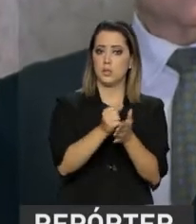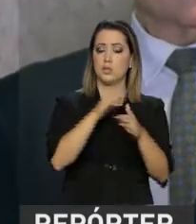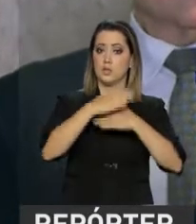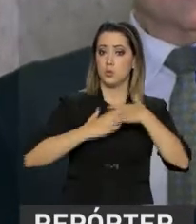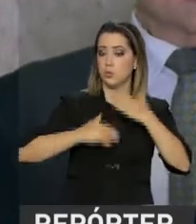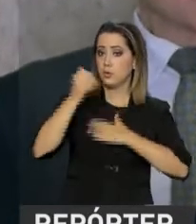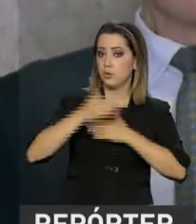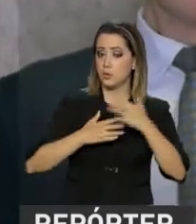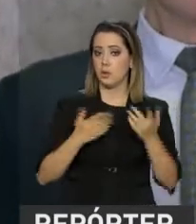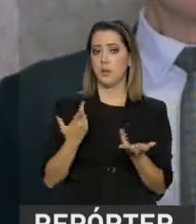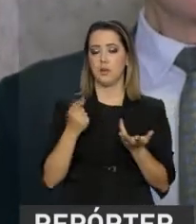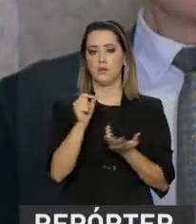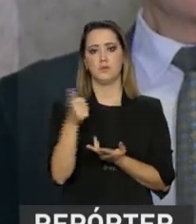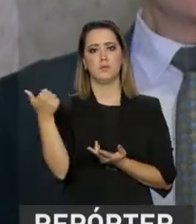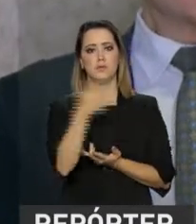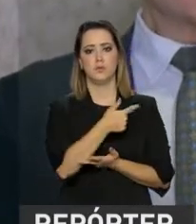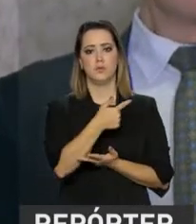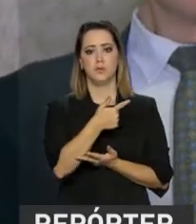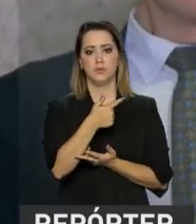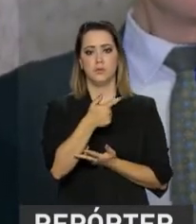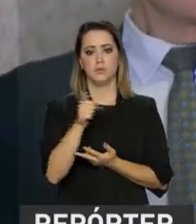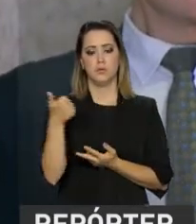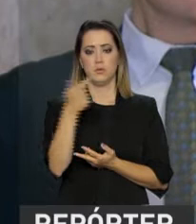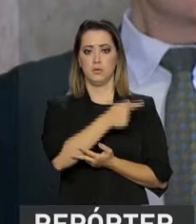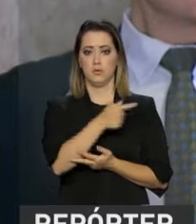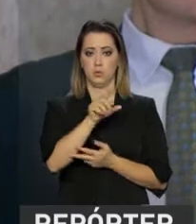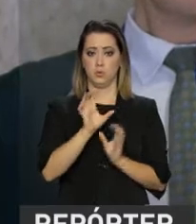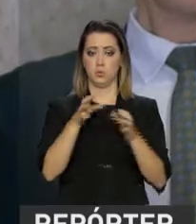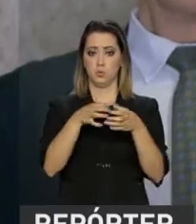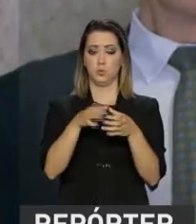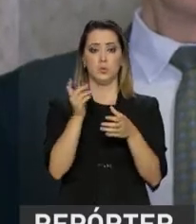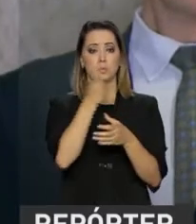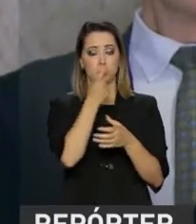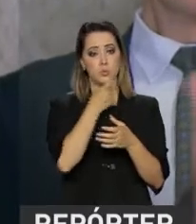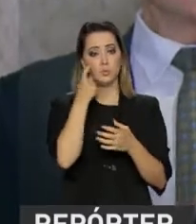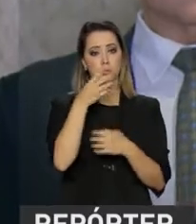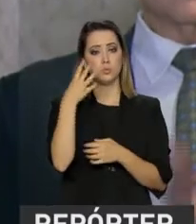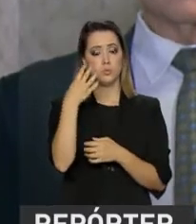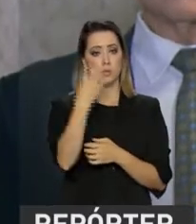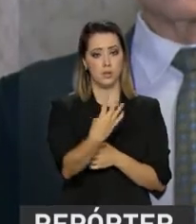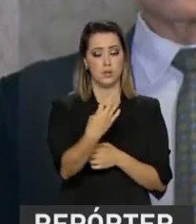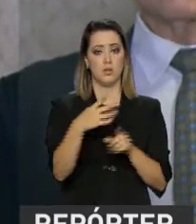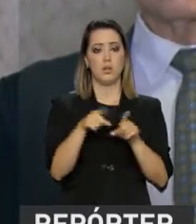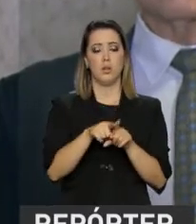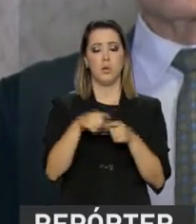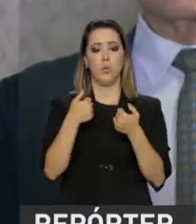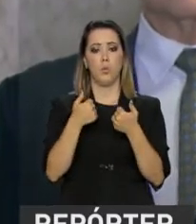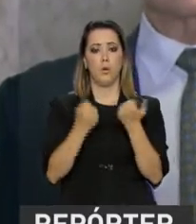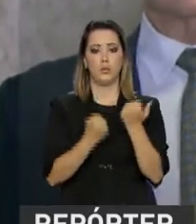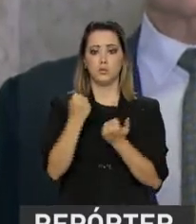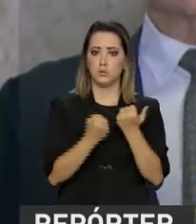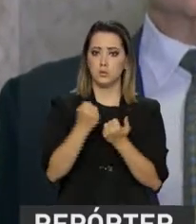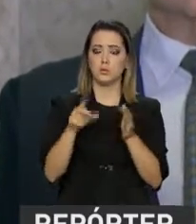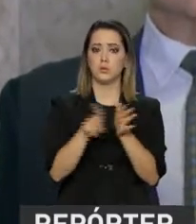ministério 17 equipamentos de odontologia móvel 34 habitações também que talvez